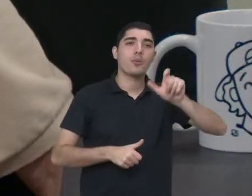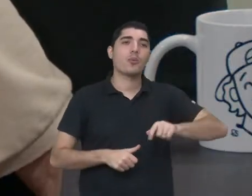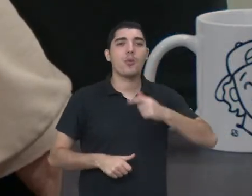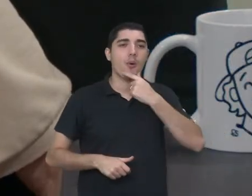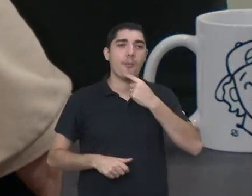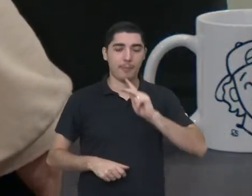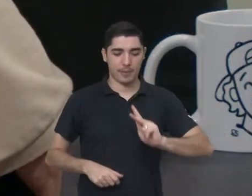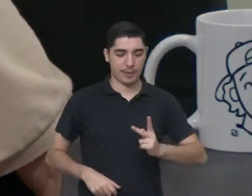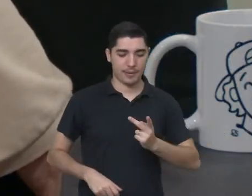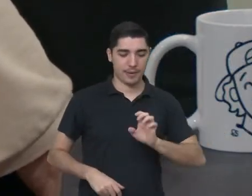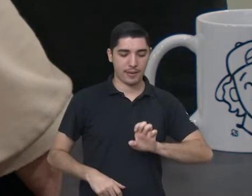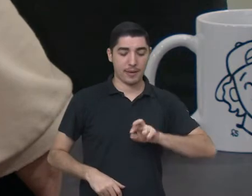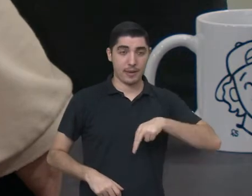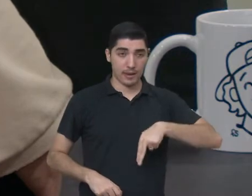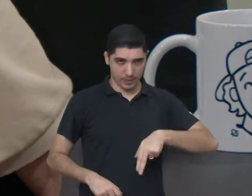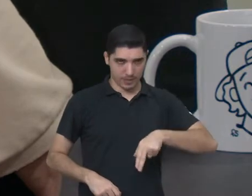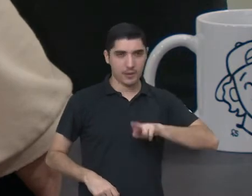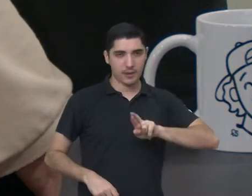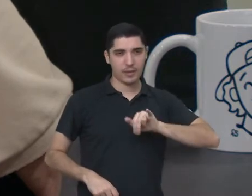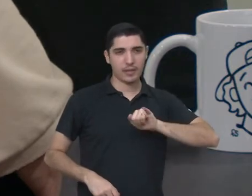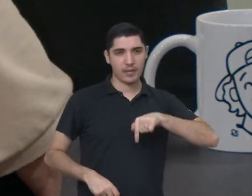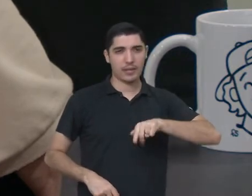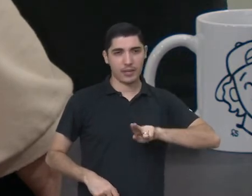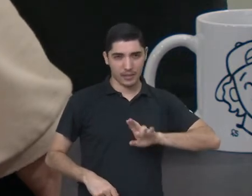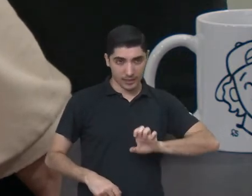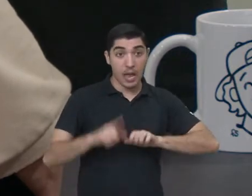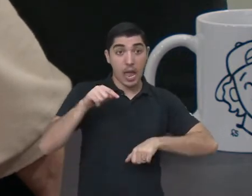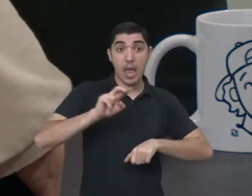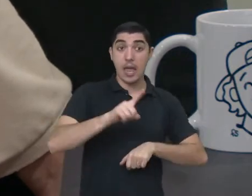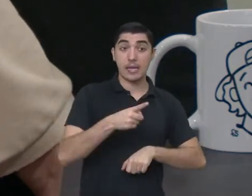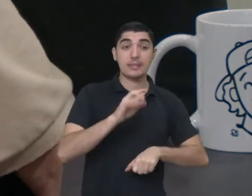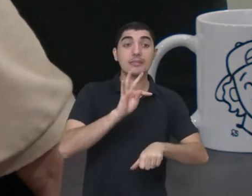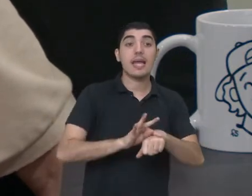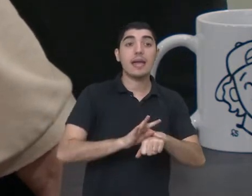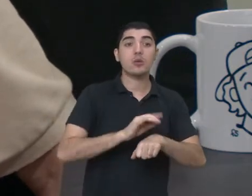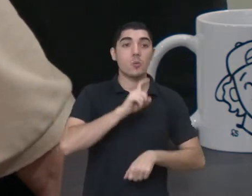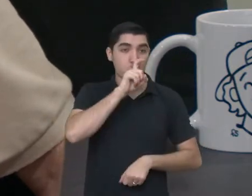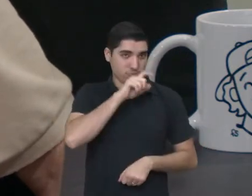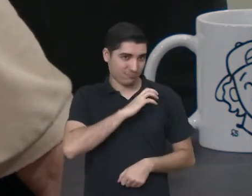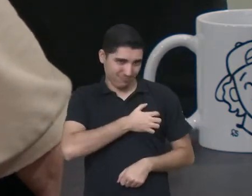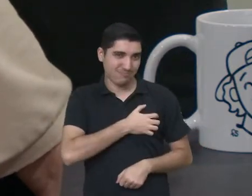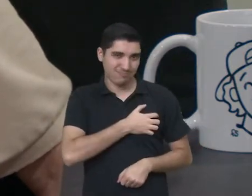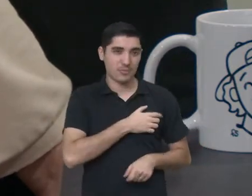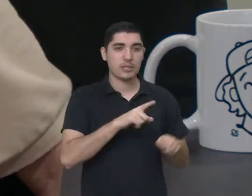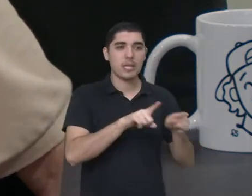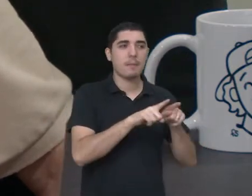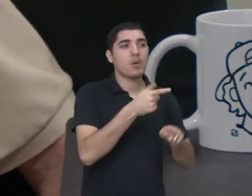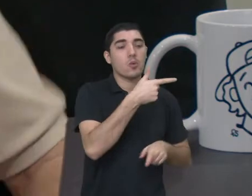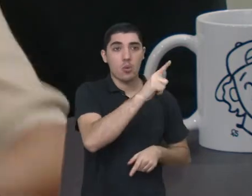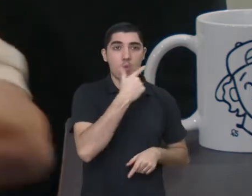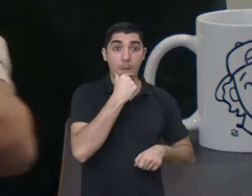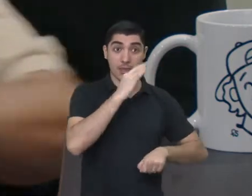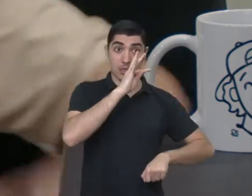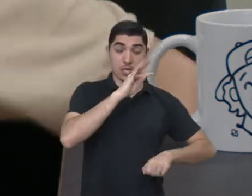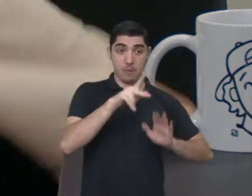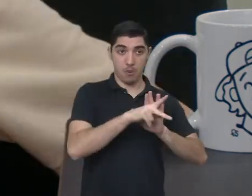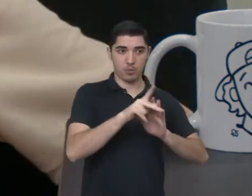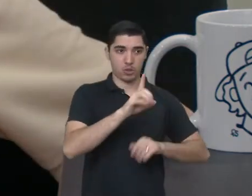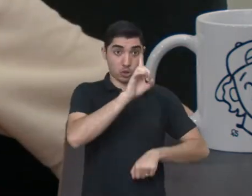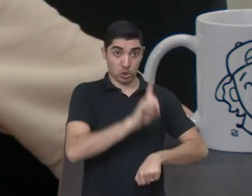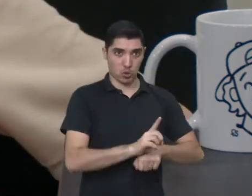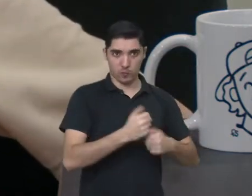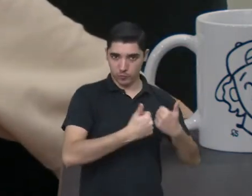carro 880 encontra-se na plataforma 3. Confira sua passagem e dirija-se para embarque. Quando chegava no horário de saída do ônibus, eles